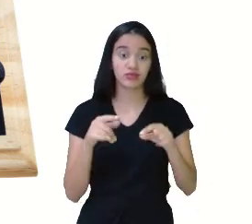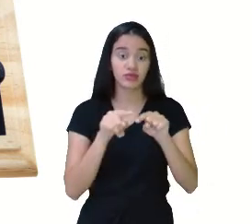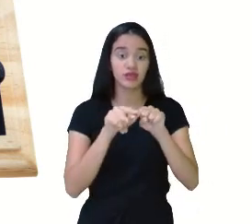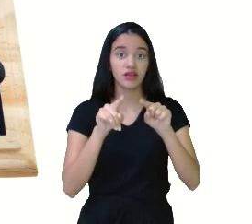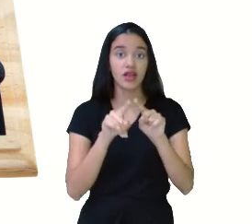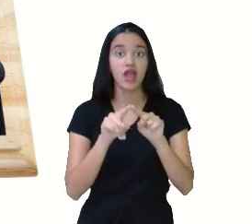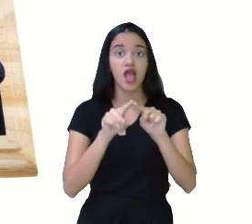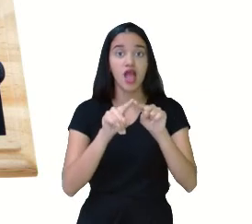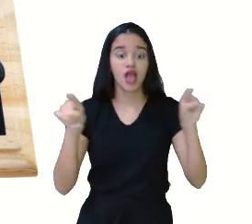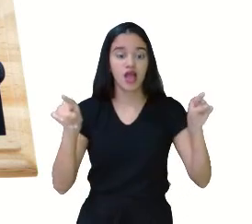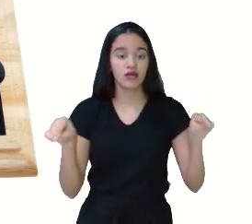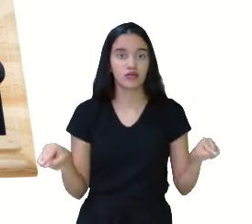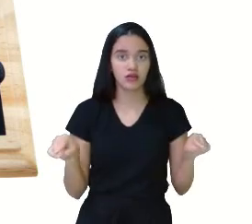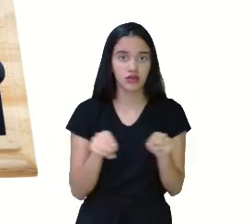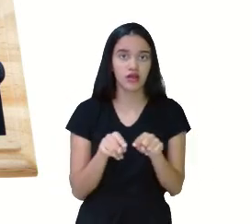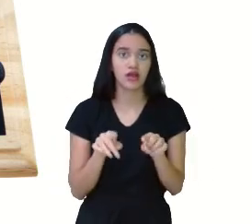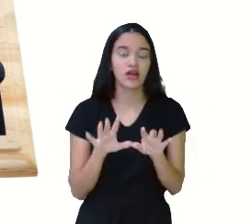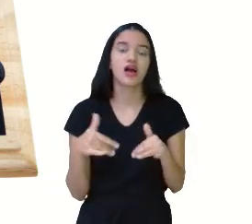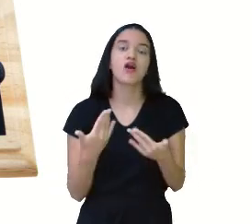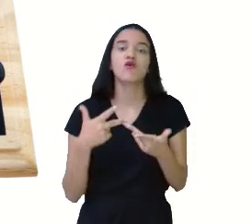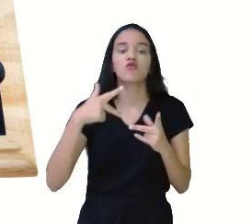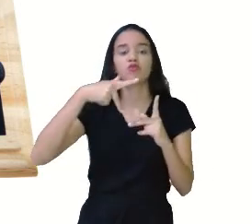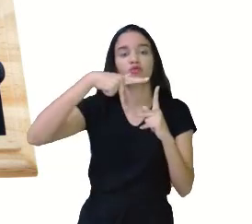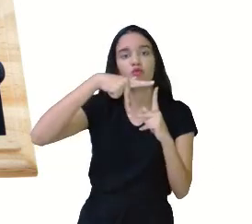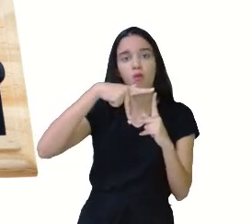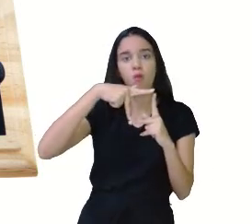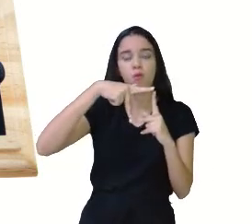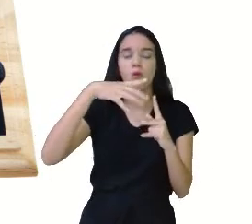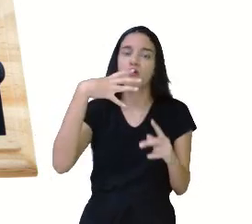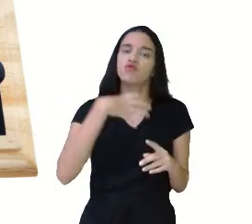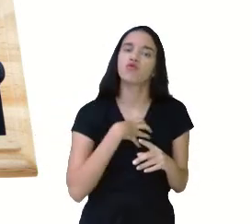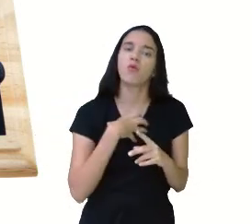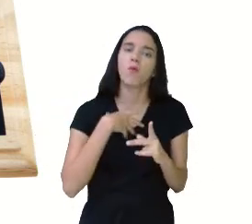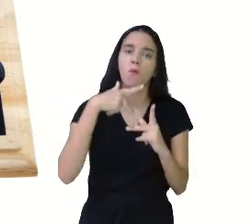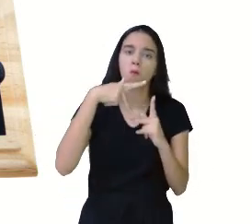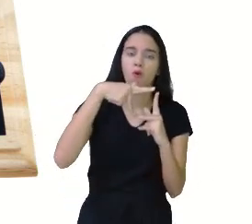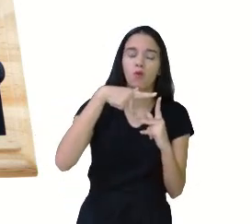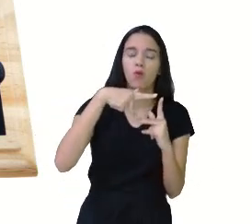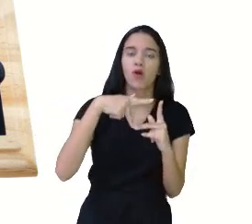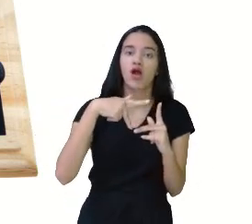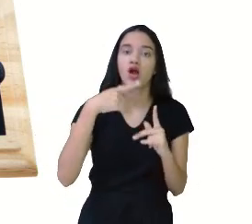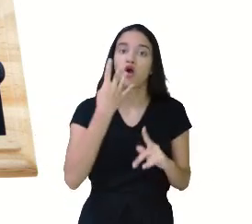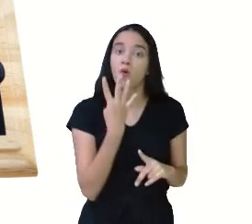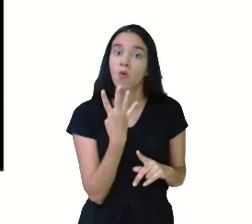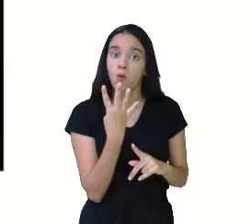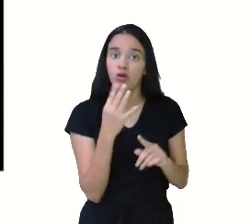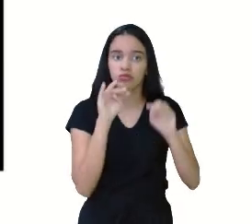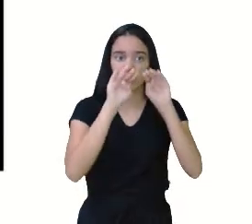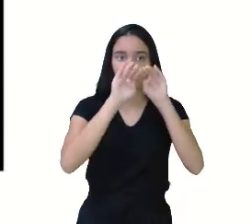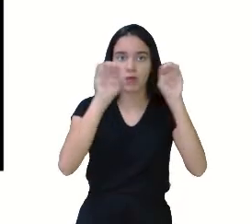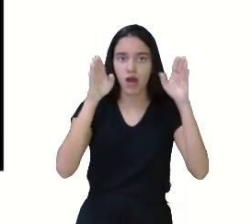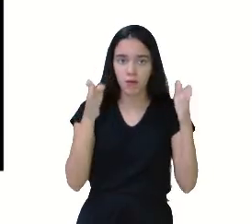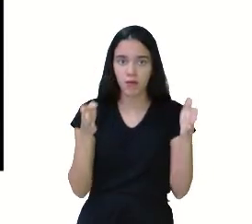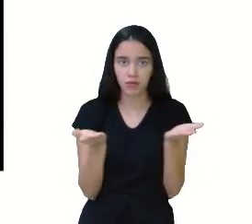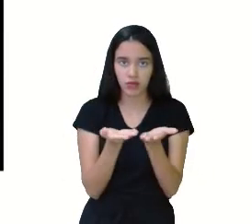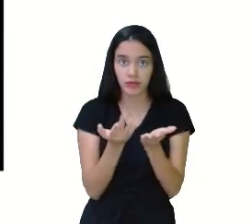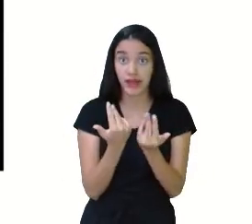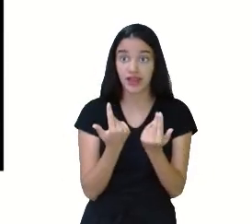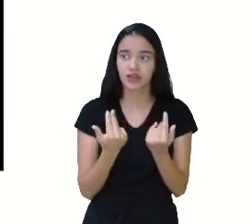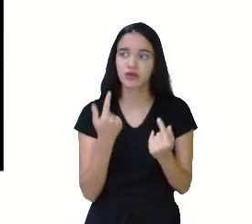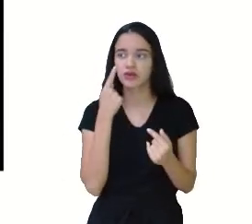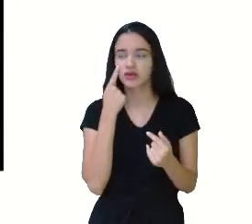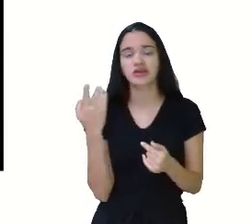ter uma forma quadrada. 4 lados iguais. Tranquilo? Eu